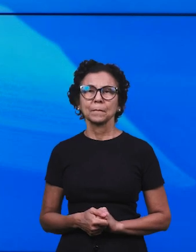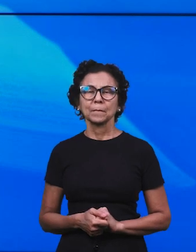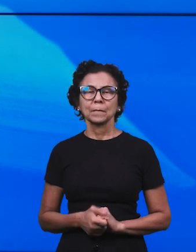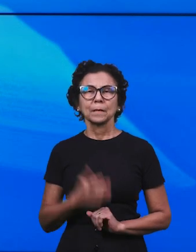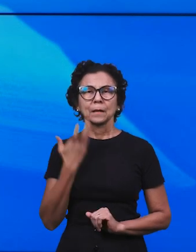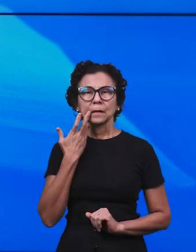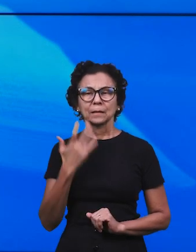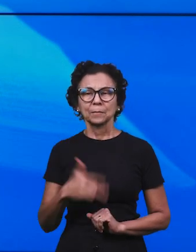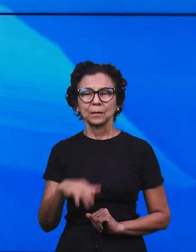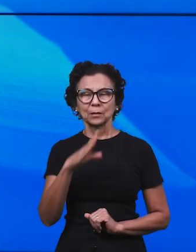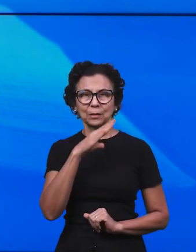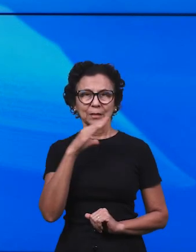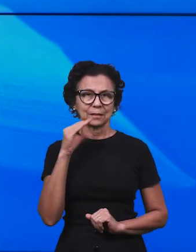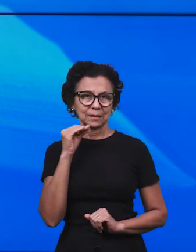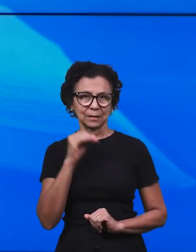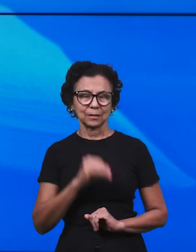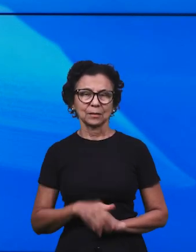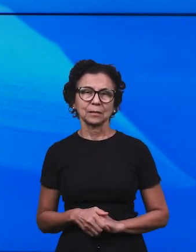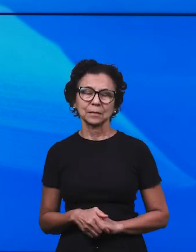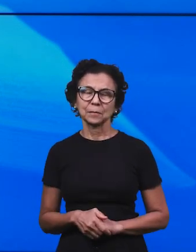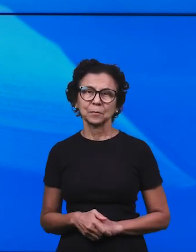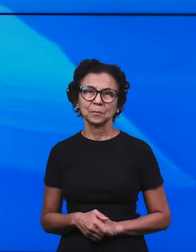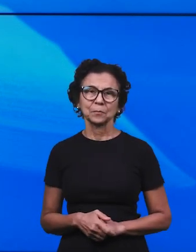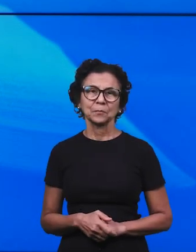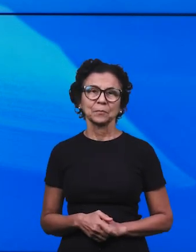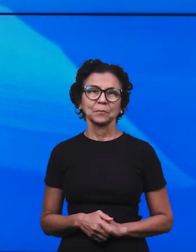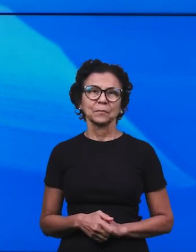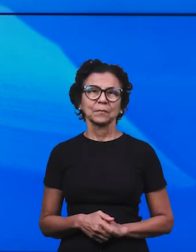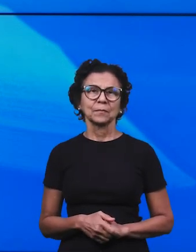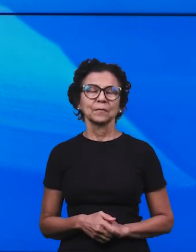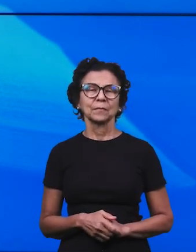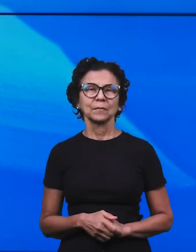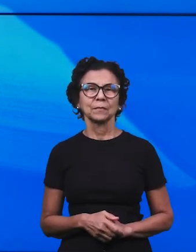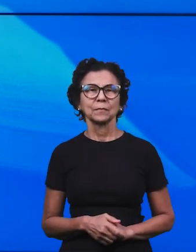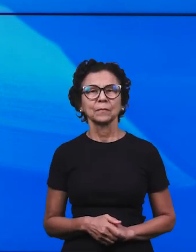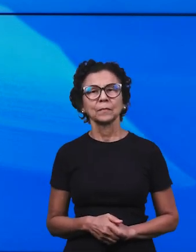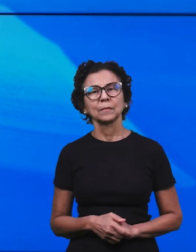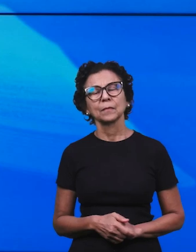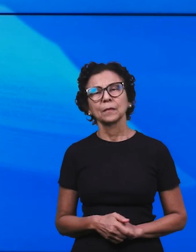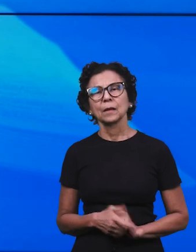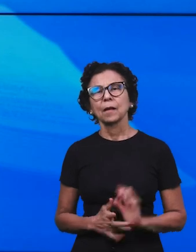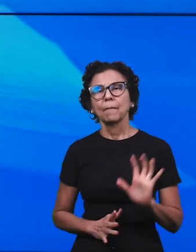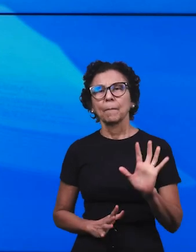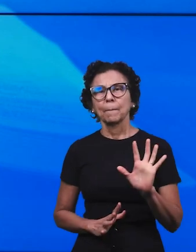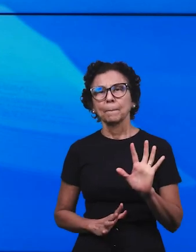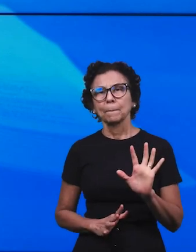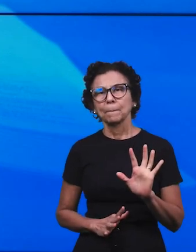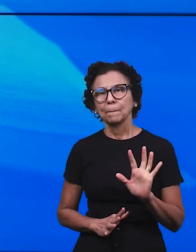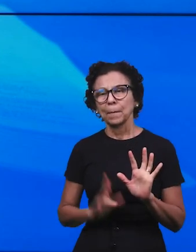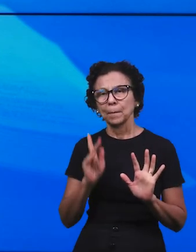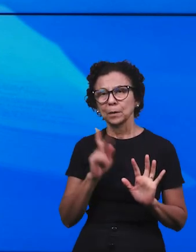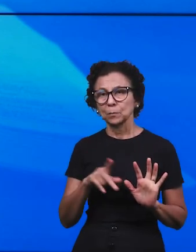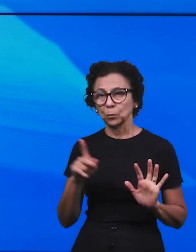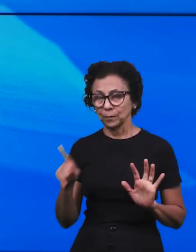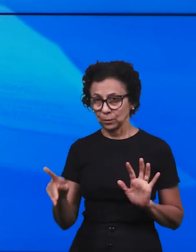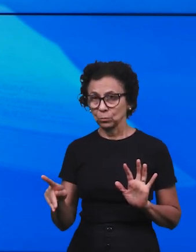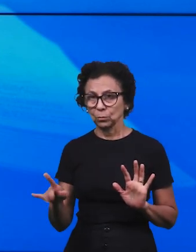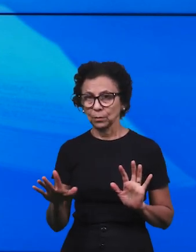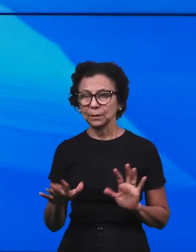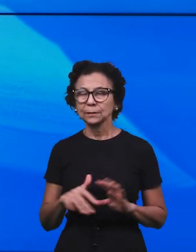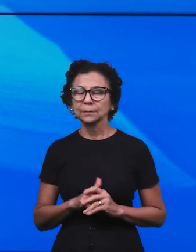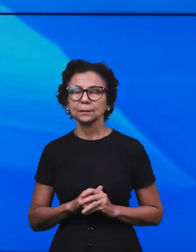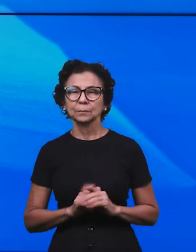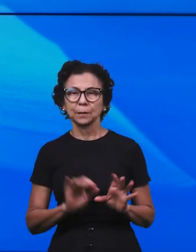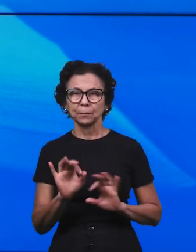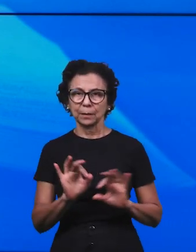nossas crianças, intermediários e adolescentes. E a pergunta 3, ela vai ser aqui formulada pelas professoras para as